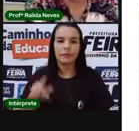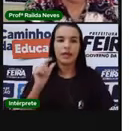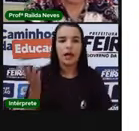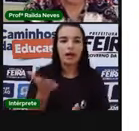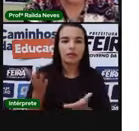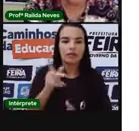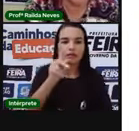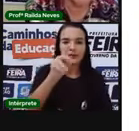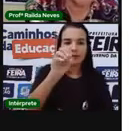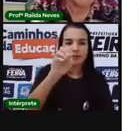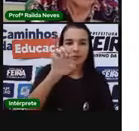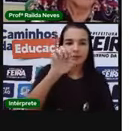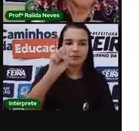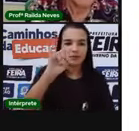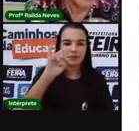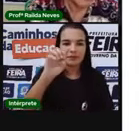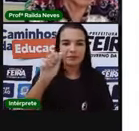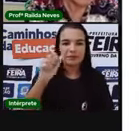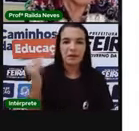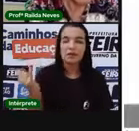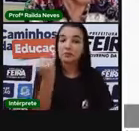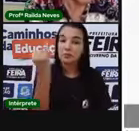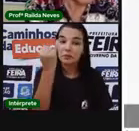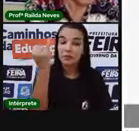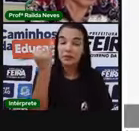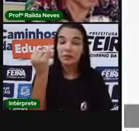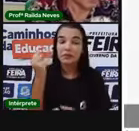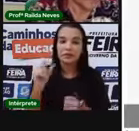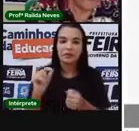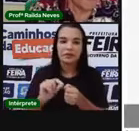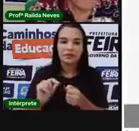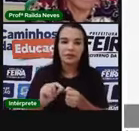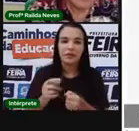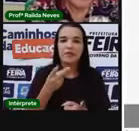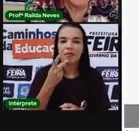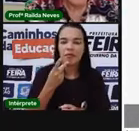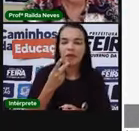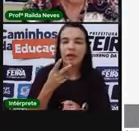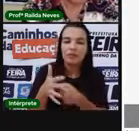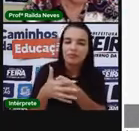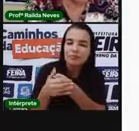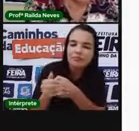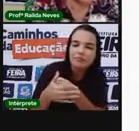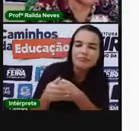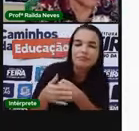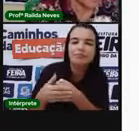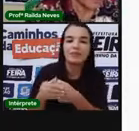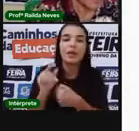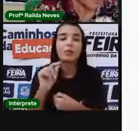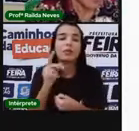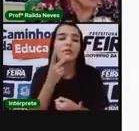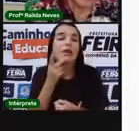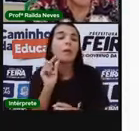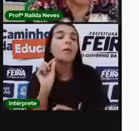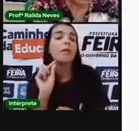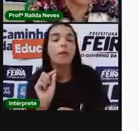fala do afeto e que diz que ser